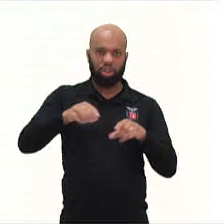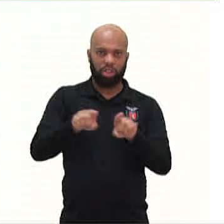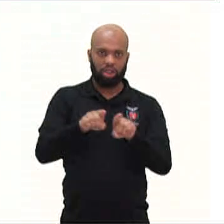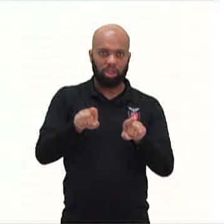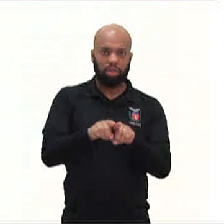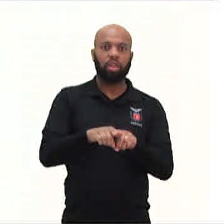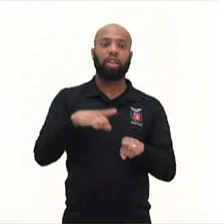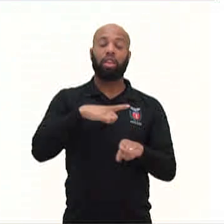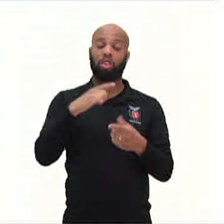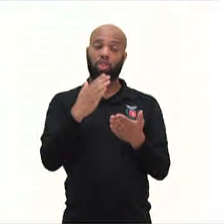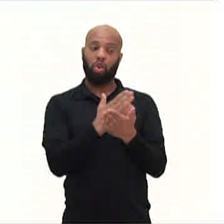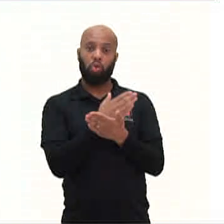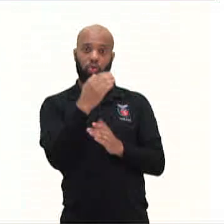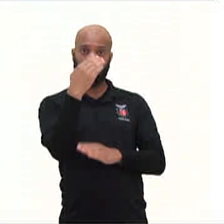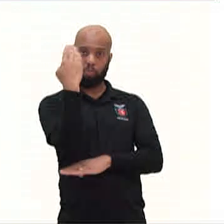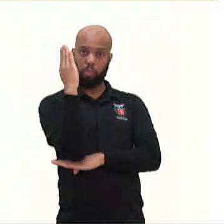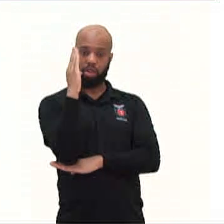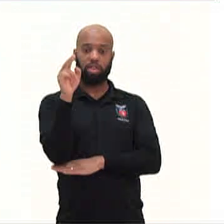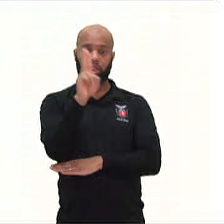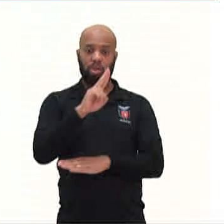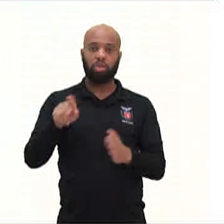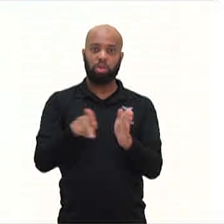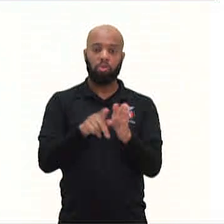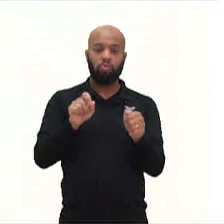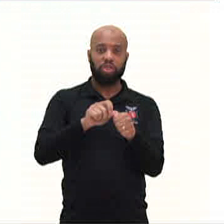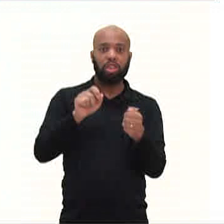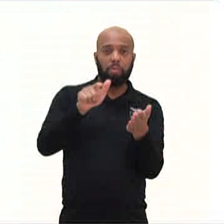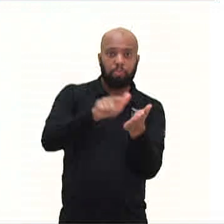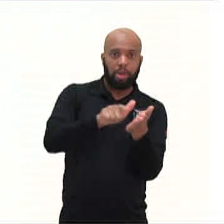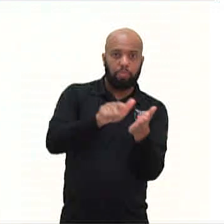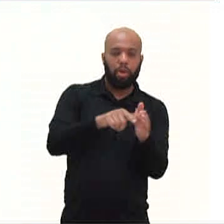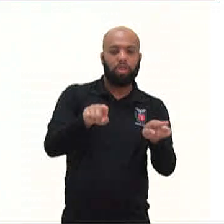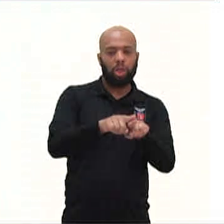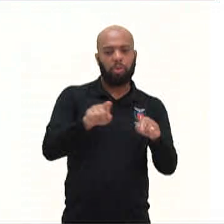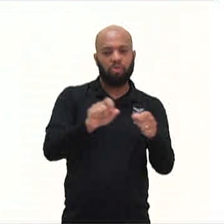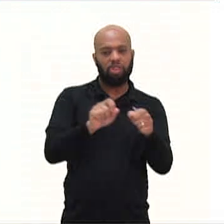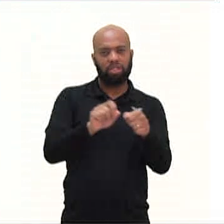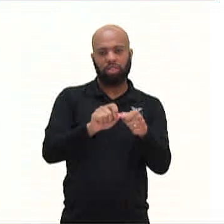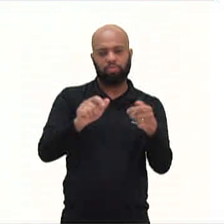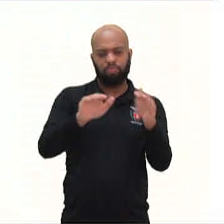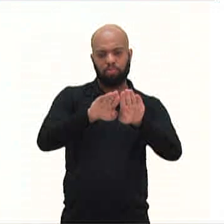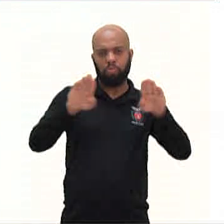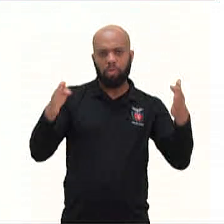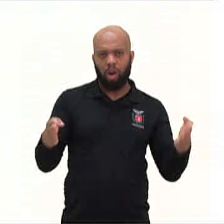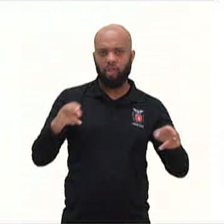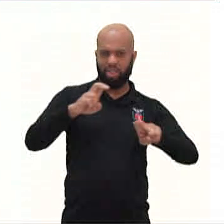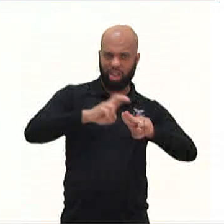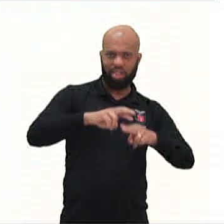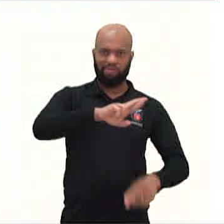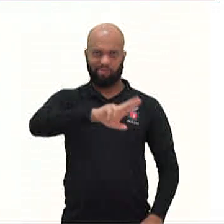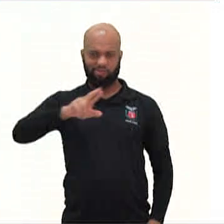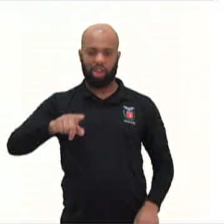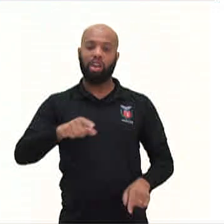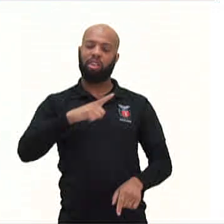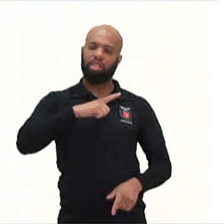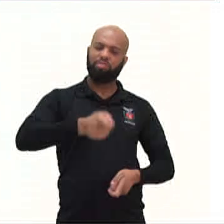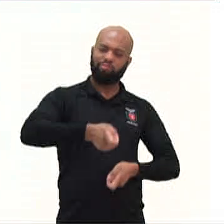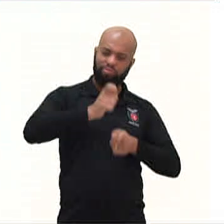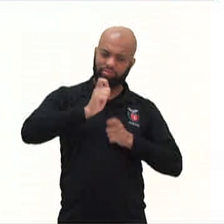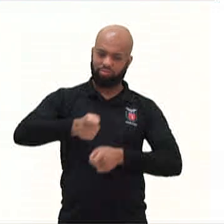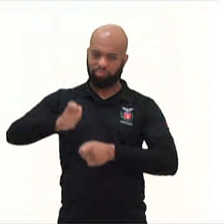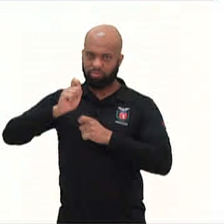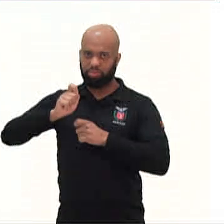usadas em serrarias ou para a fabricação de papel. Nós temos a exploração do pescado local, com peixes como a